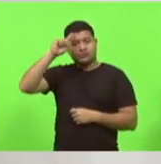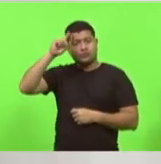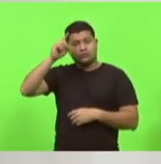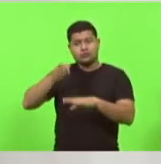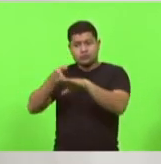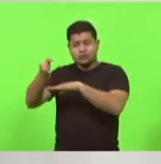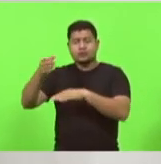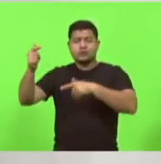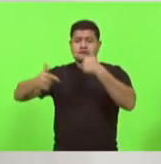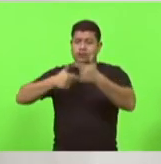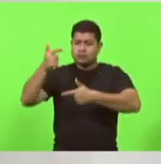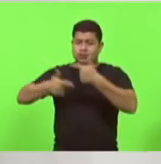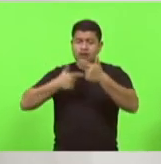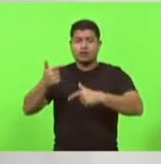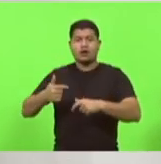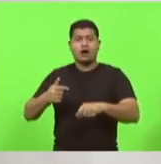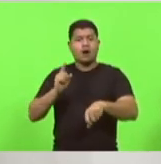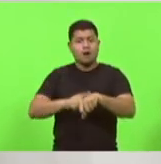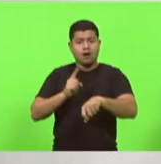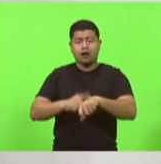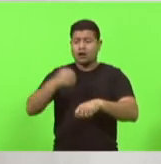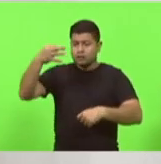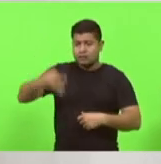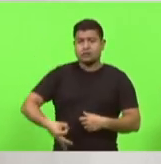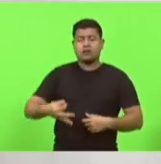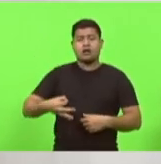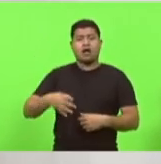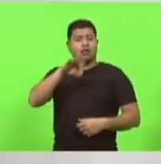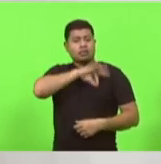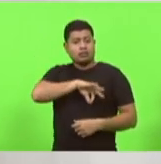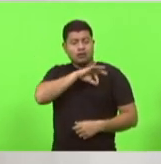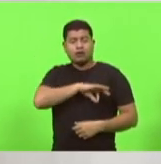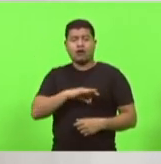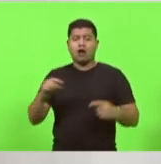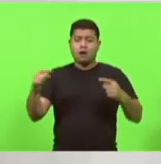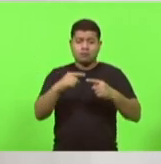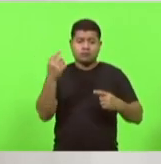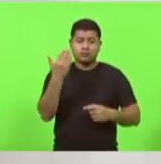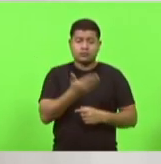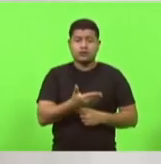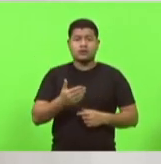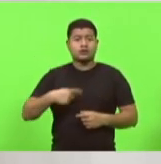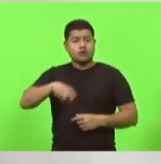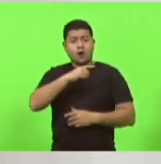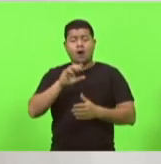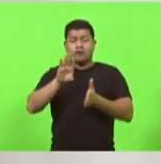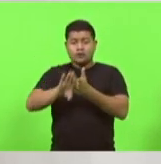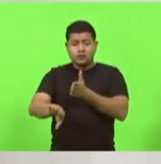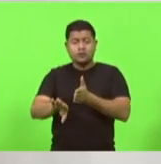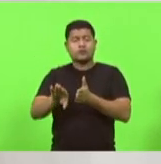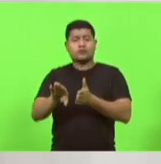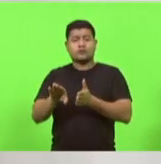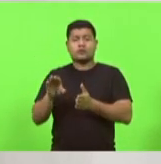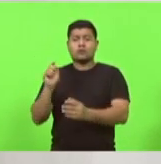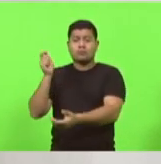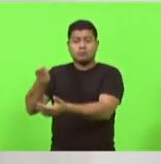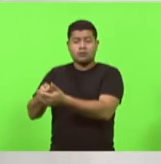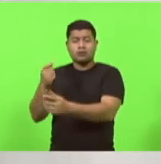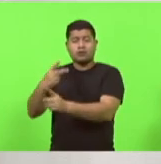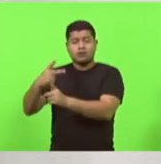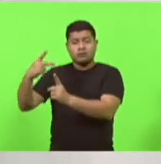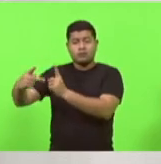que cumprir isso, teu salário vai ser tanto, vamos descontar tanto para a previdência